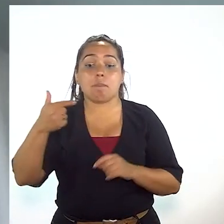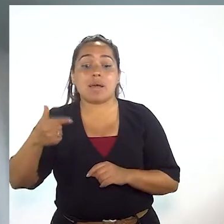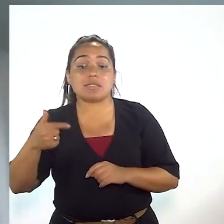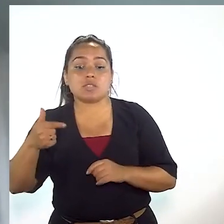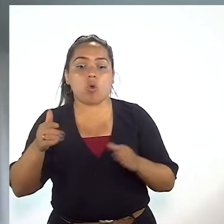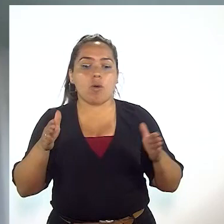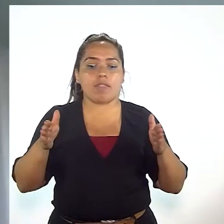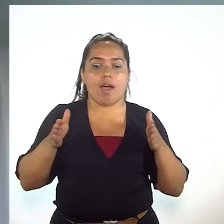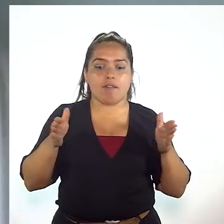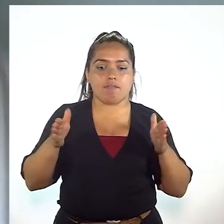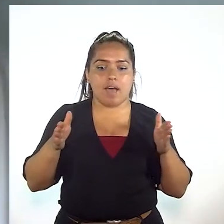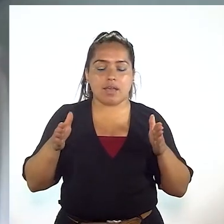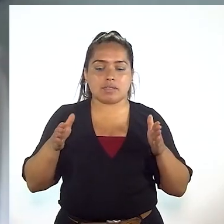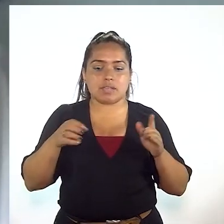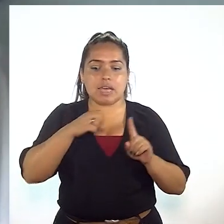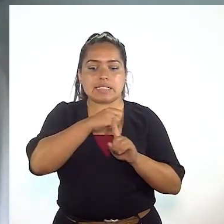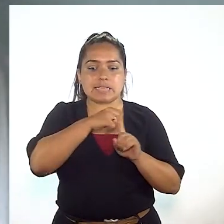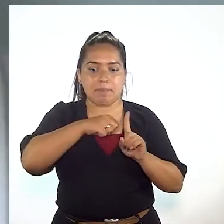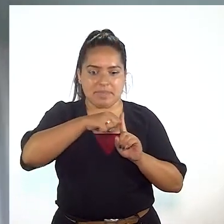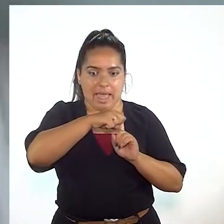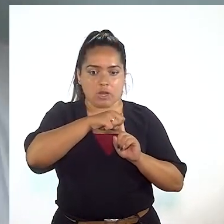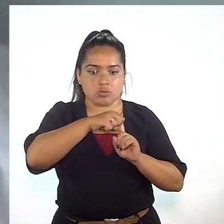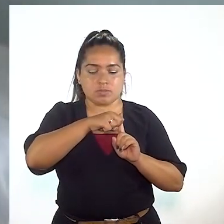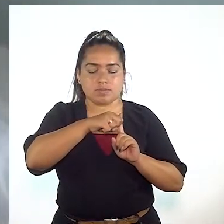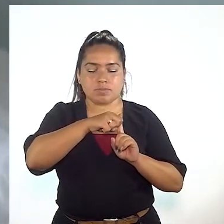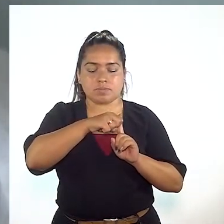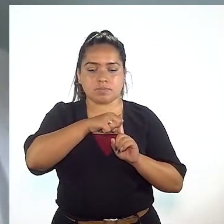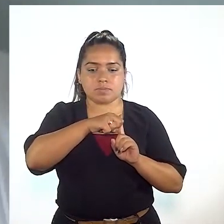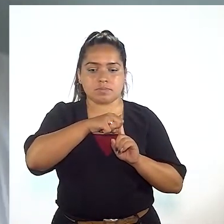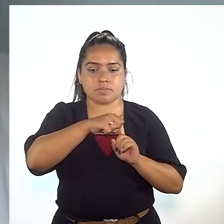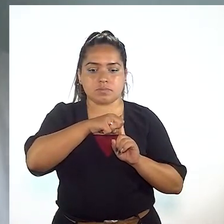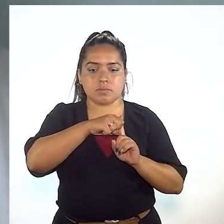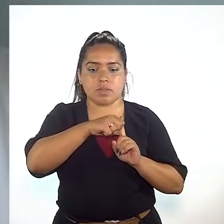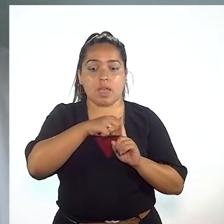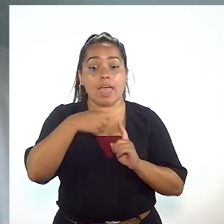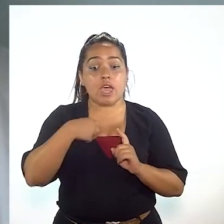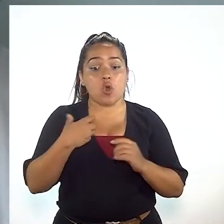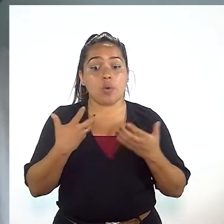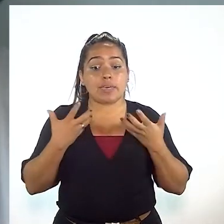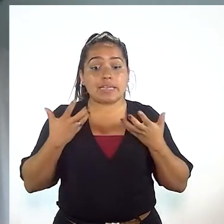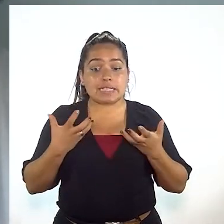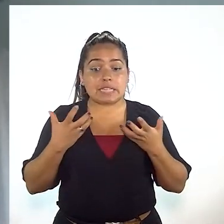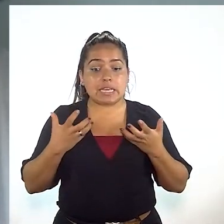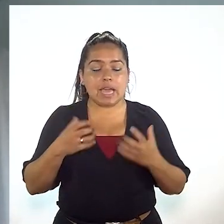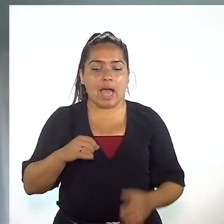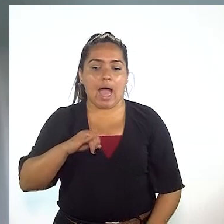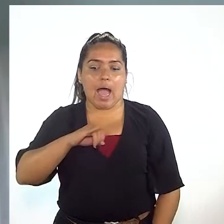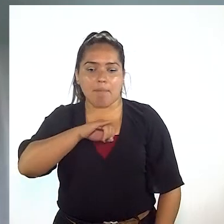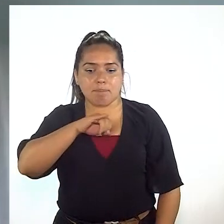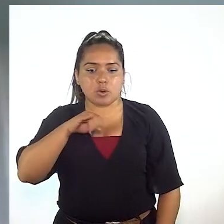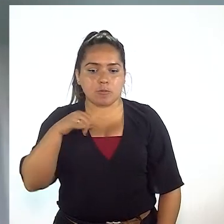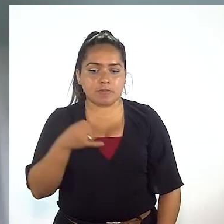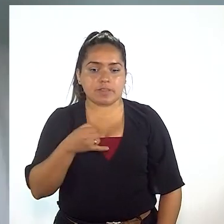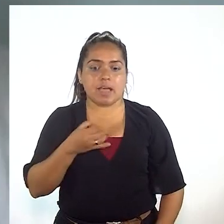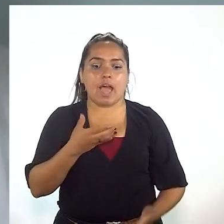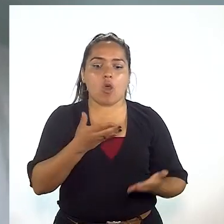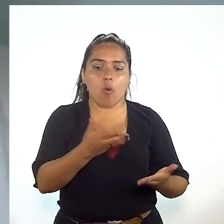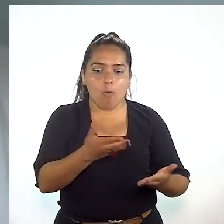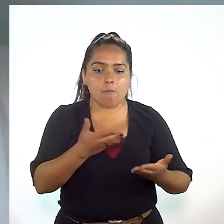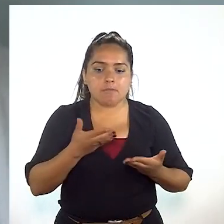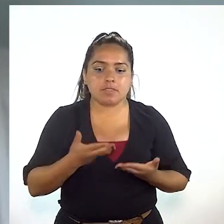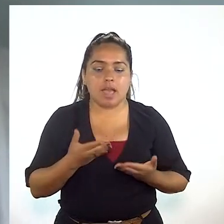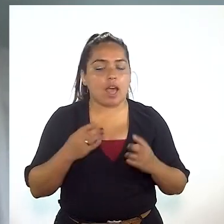tradicionalmente vai até 12h30, mas como a gente tem essa segunda fase lá do nosso seminário, eu queria